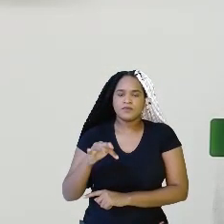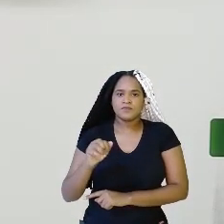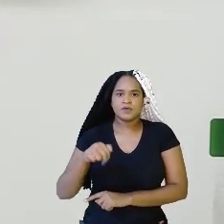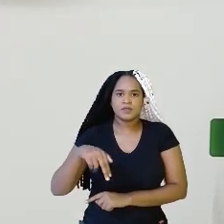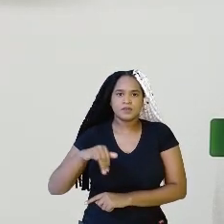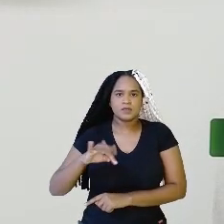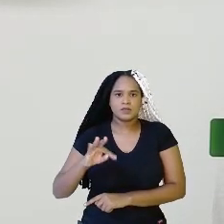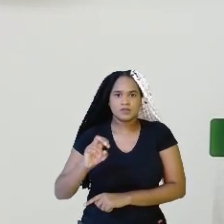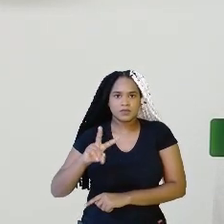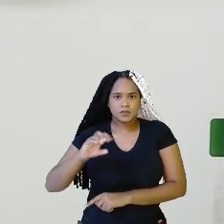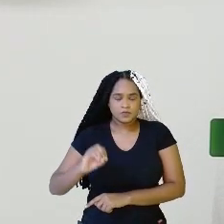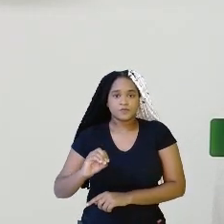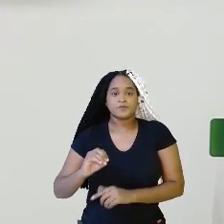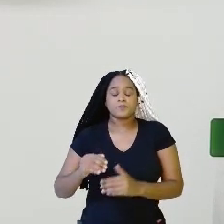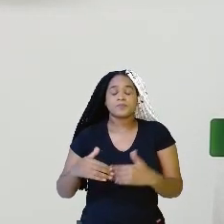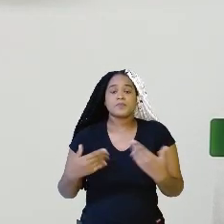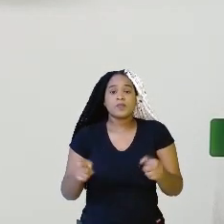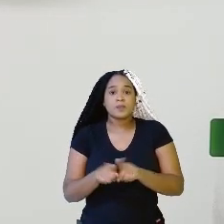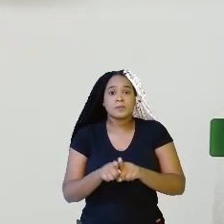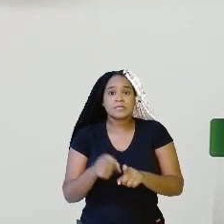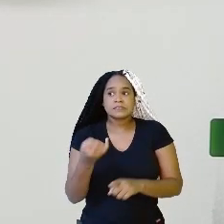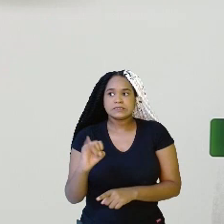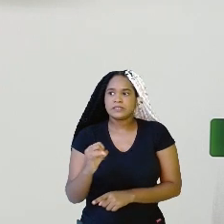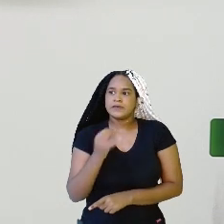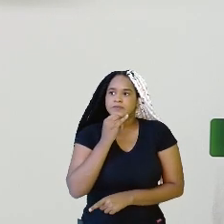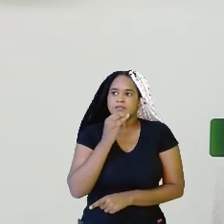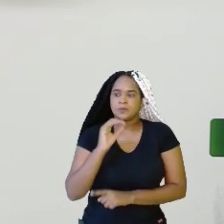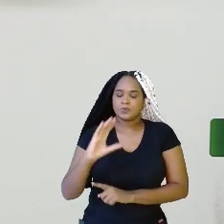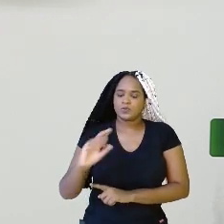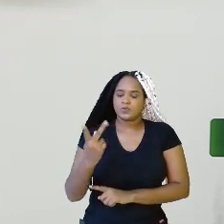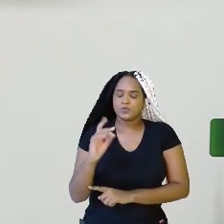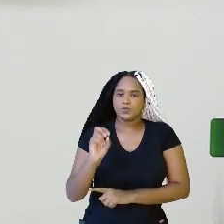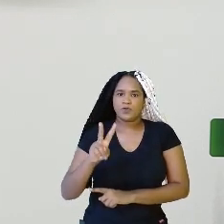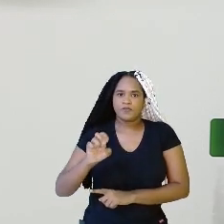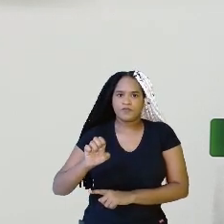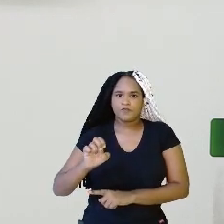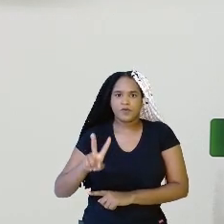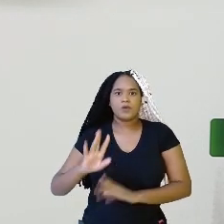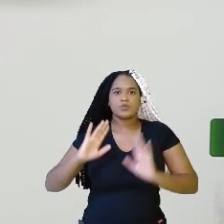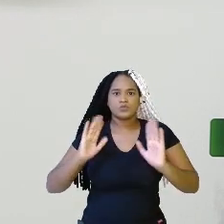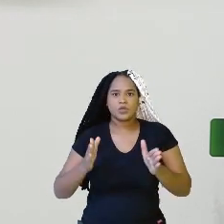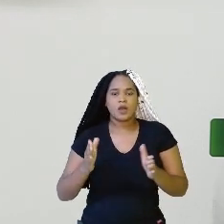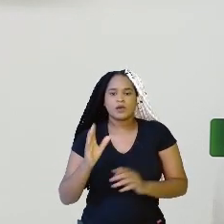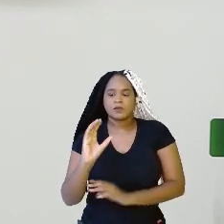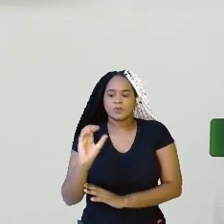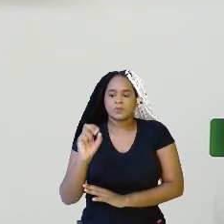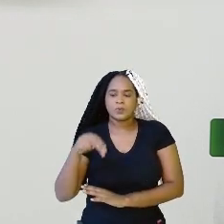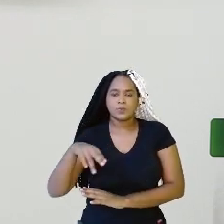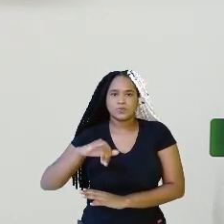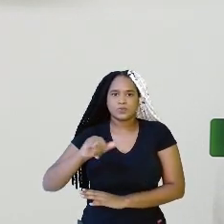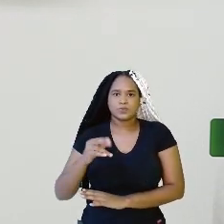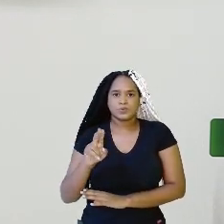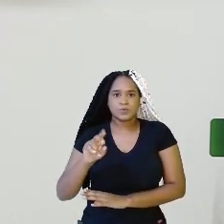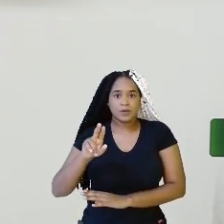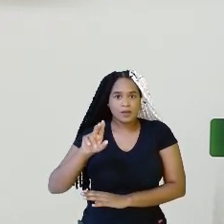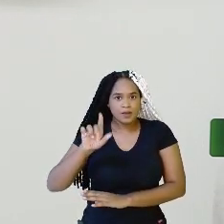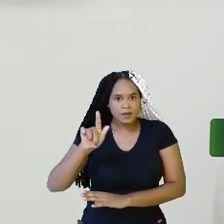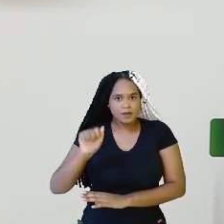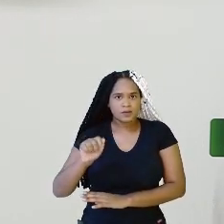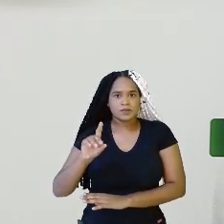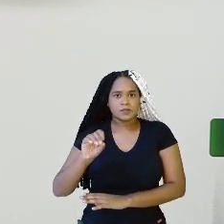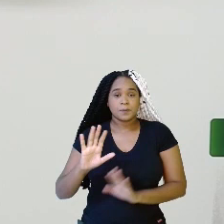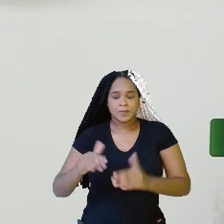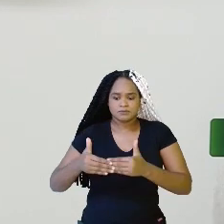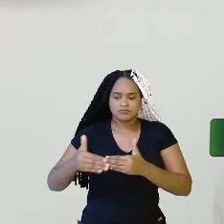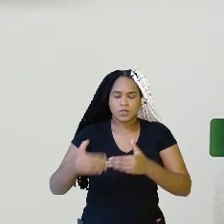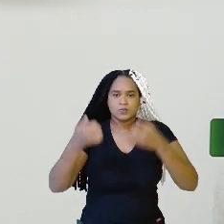conjugado. Não se preocupe que teremos diversas aulas para nos aprofundarmos cada vez mais nesse tipo de conteúdo, tá certo? Vamos agora ver outra